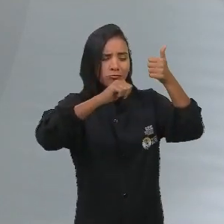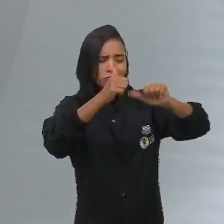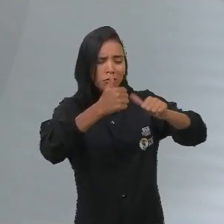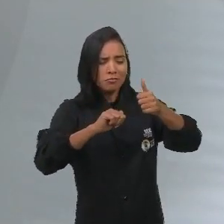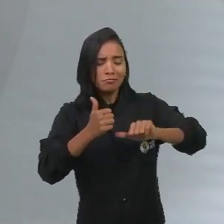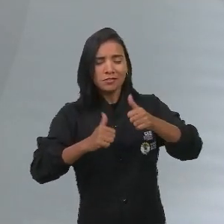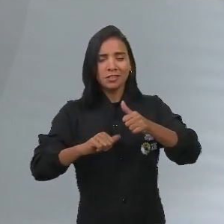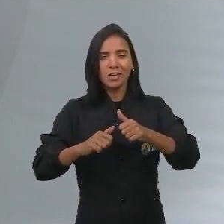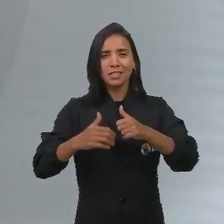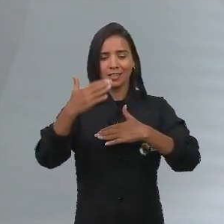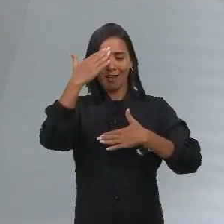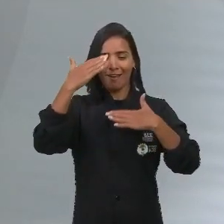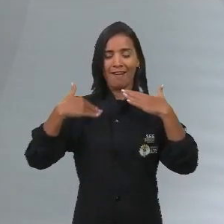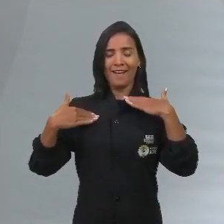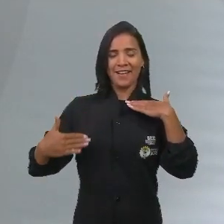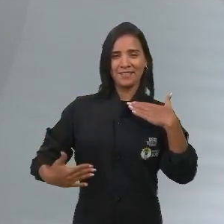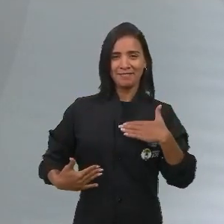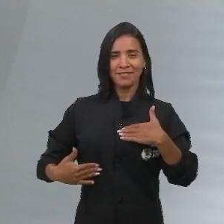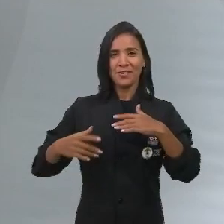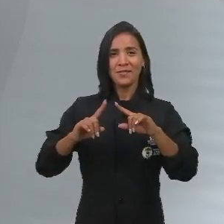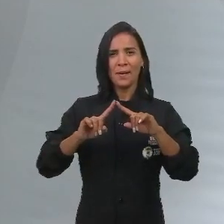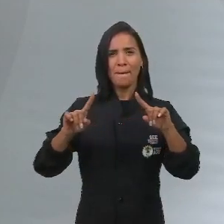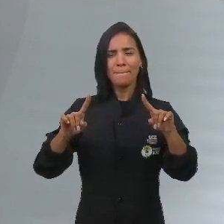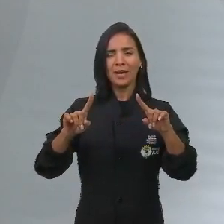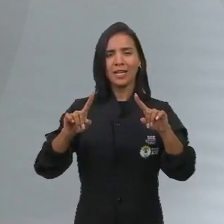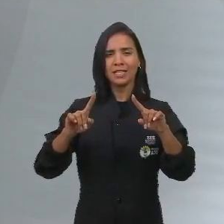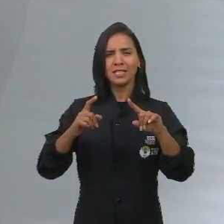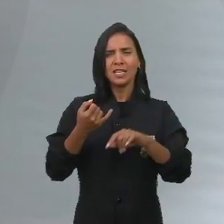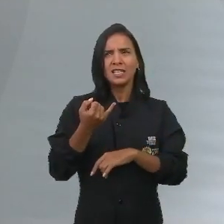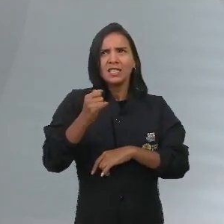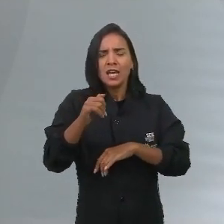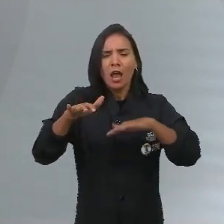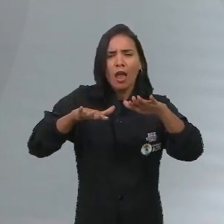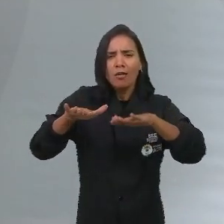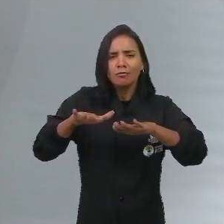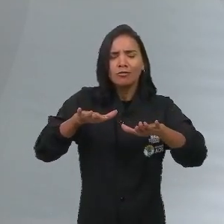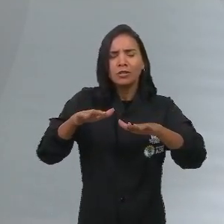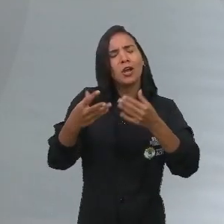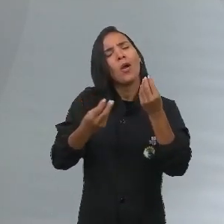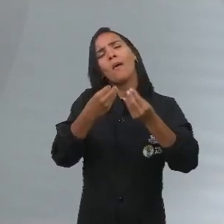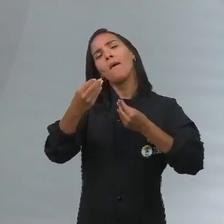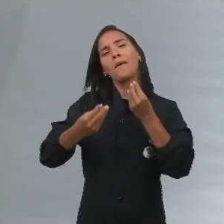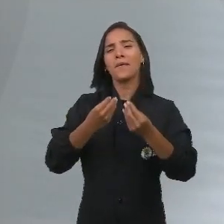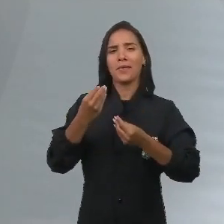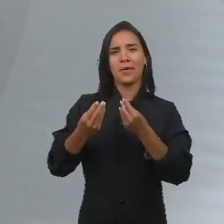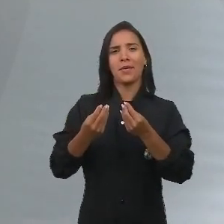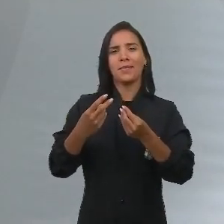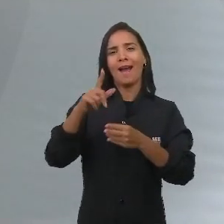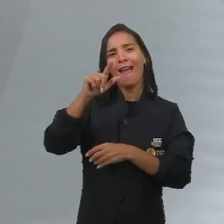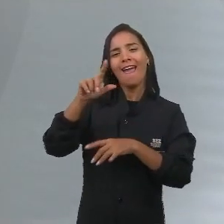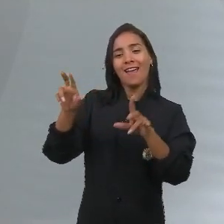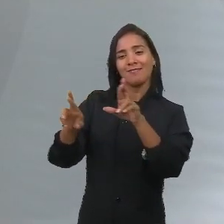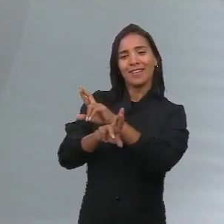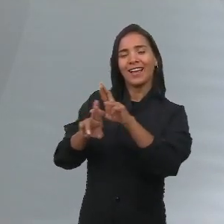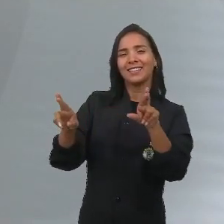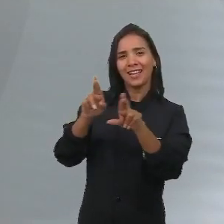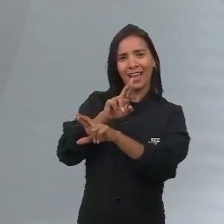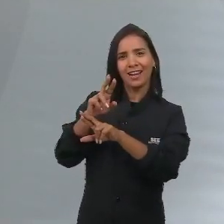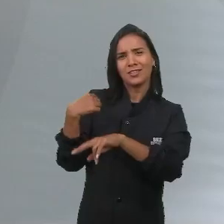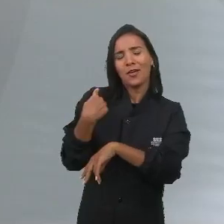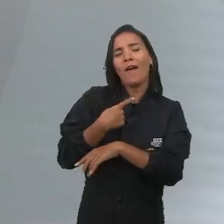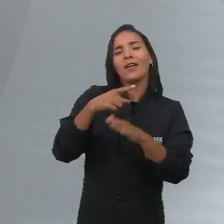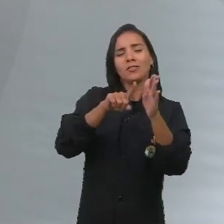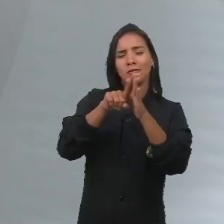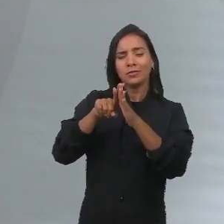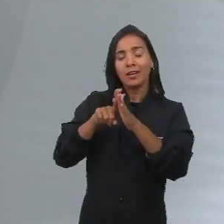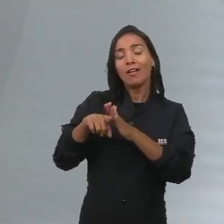conhecimentos atribuídos a ele quando ele está em movimento e esse movimento essas correlações vão ser devido